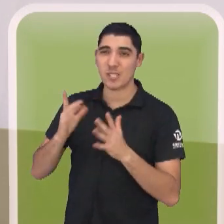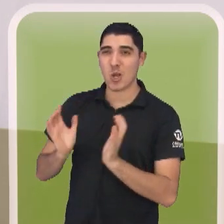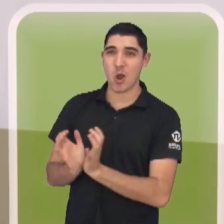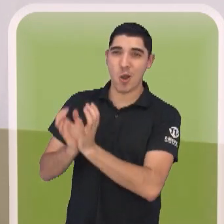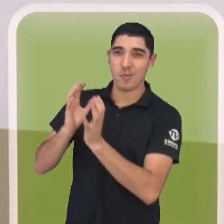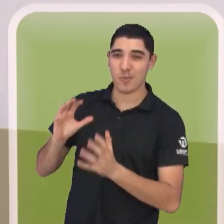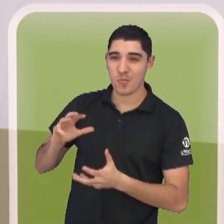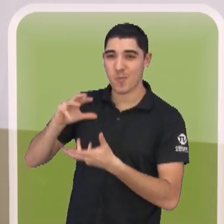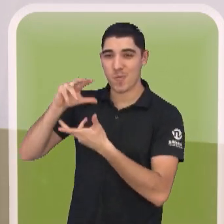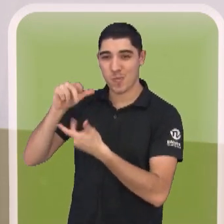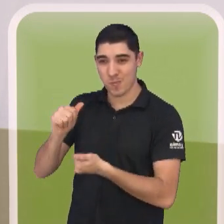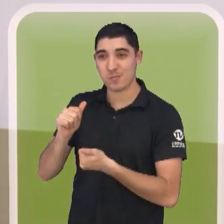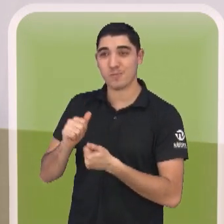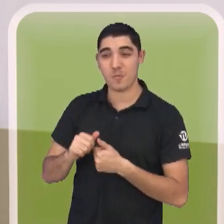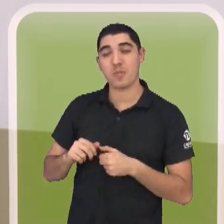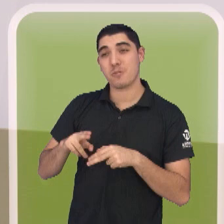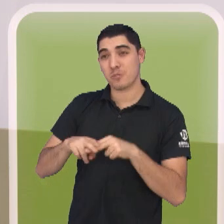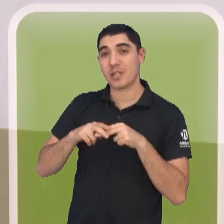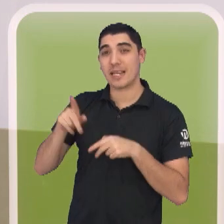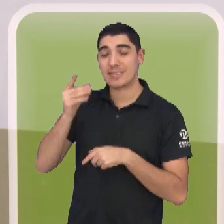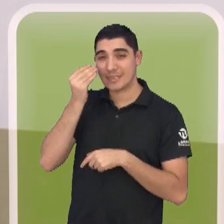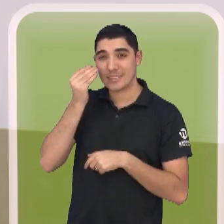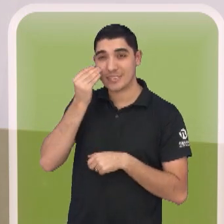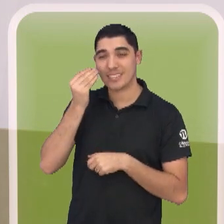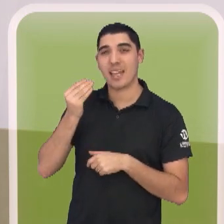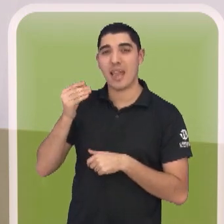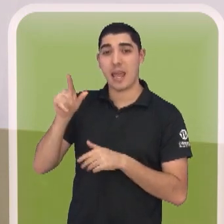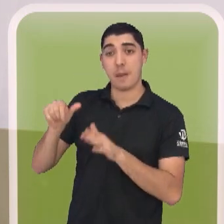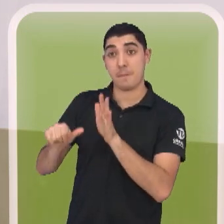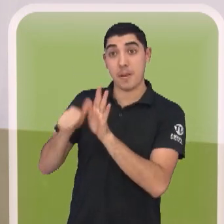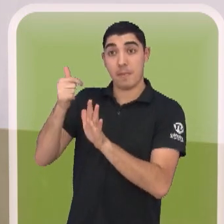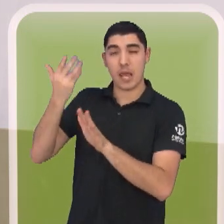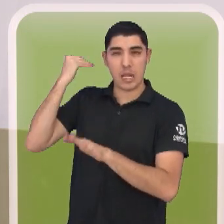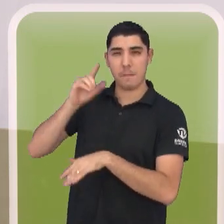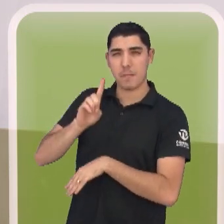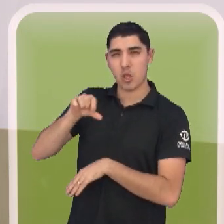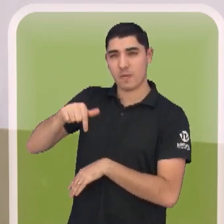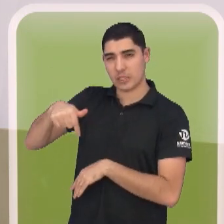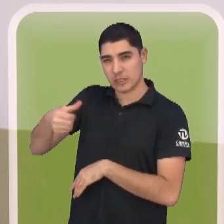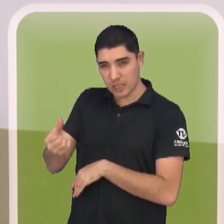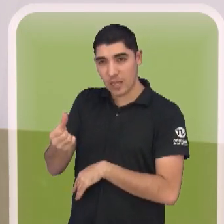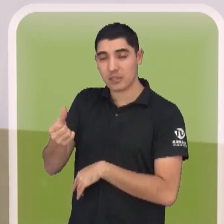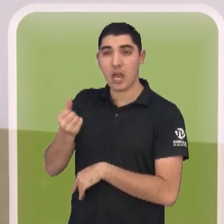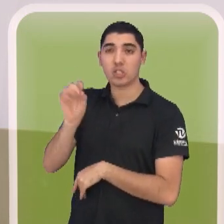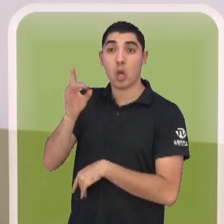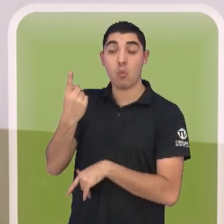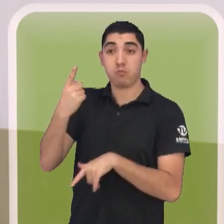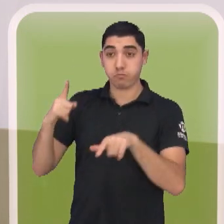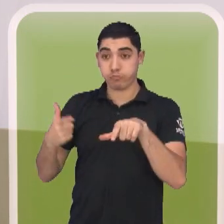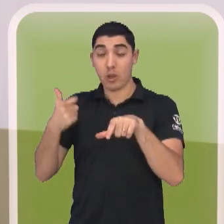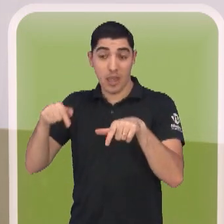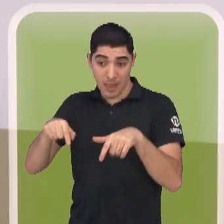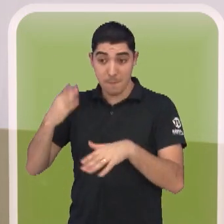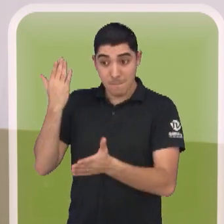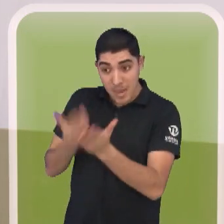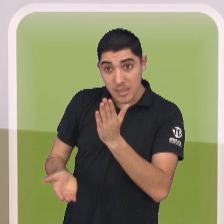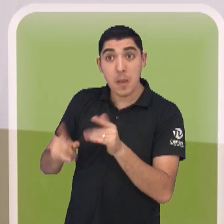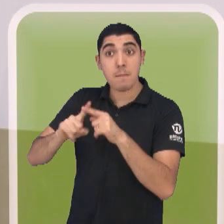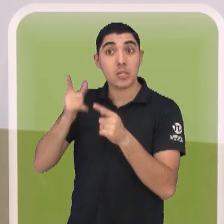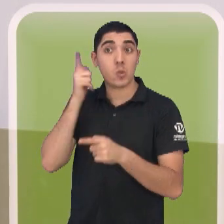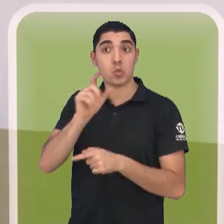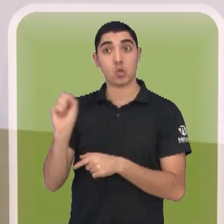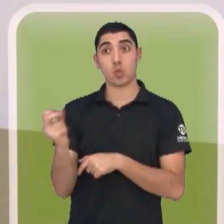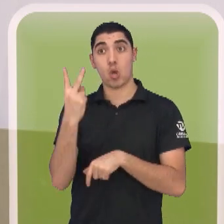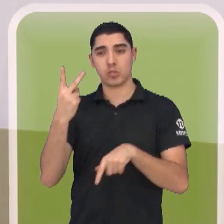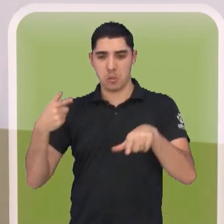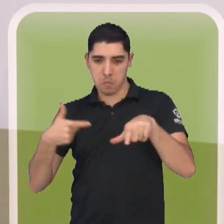tendo que como base 86 foi a primeira Copa que disputou que não fez nenhum gol perdeu todos os jogos esse ano perdeu todos os jogos mas fez dois gols pelo menos